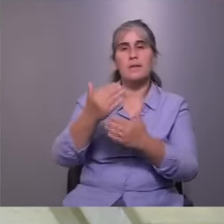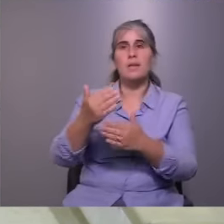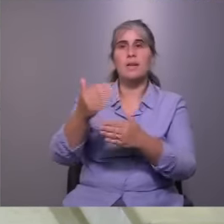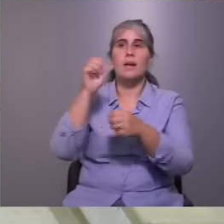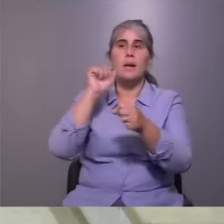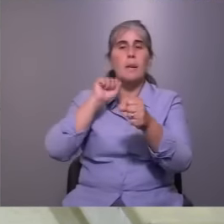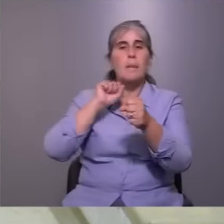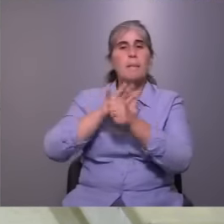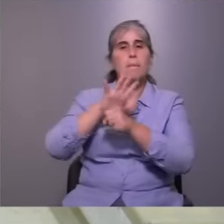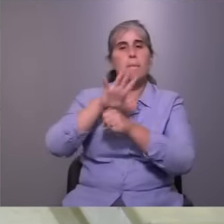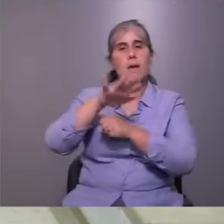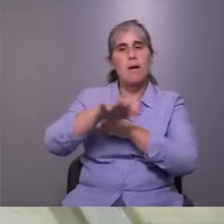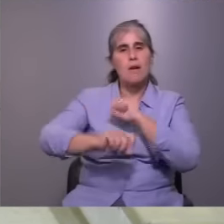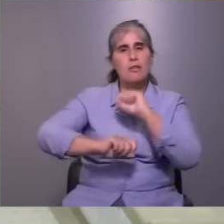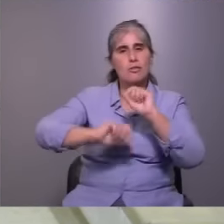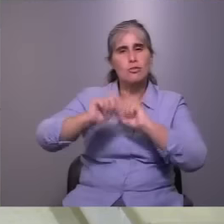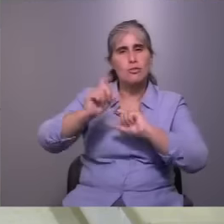Salve,